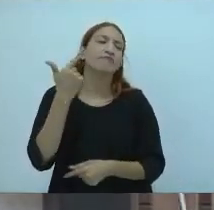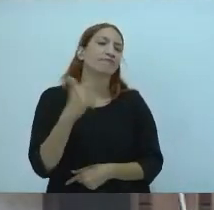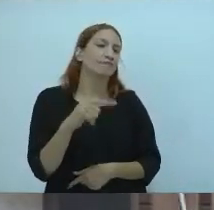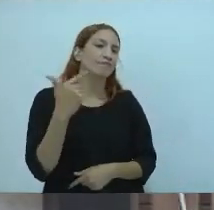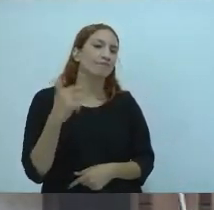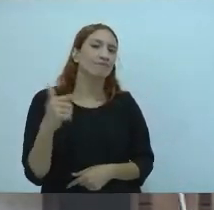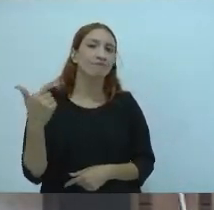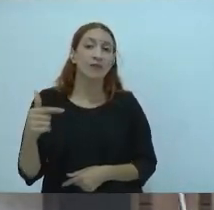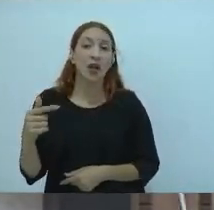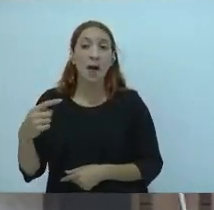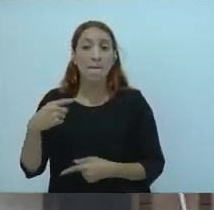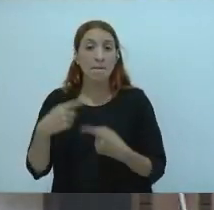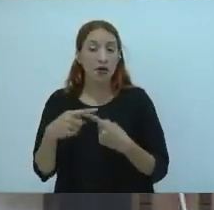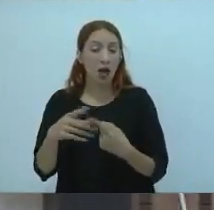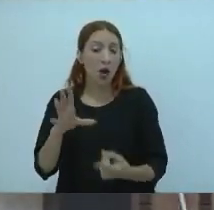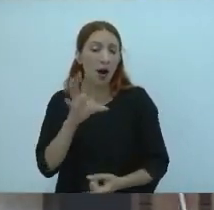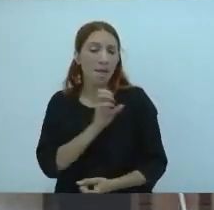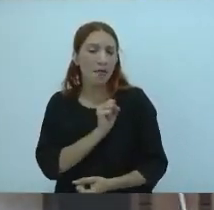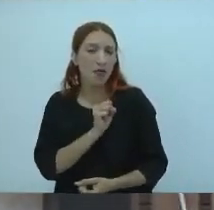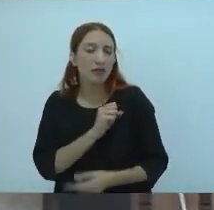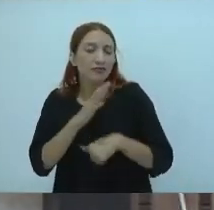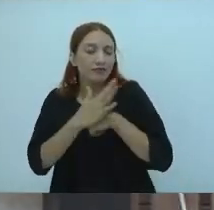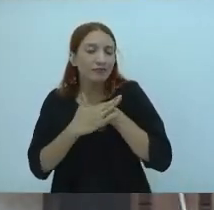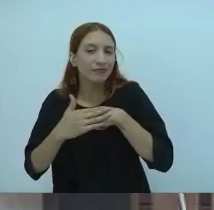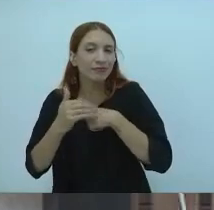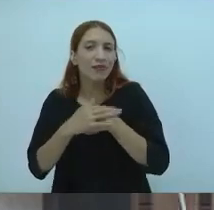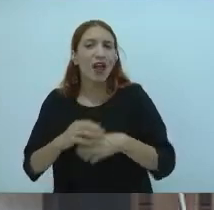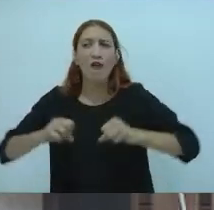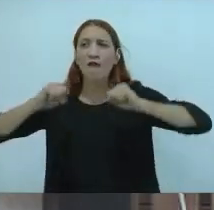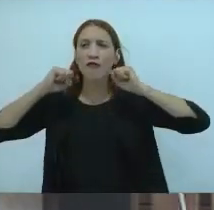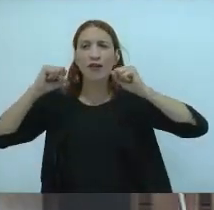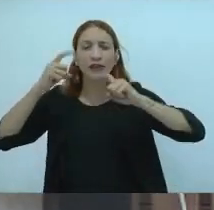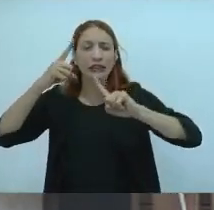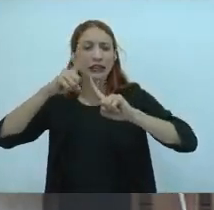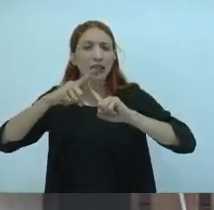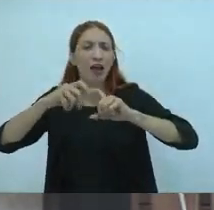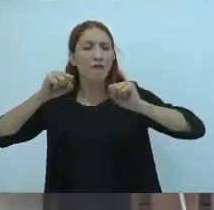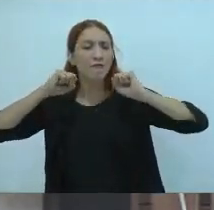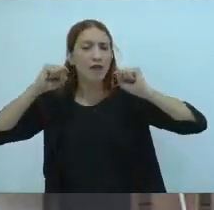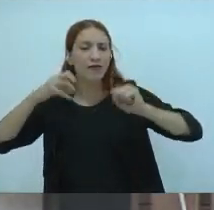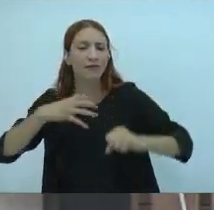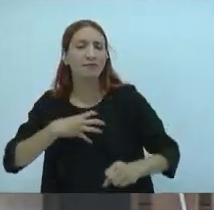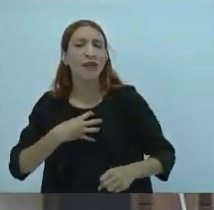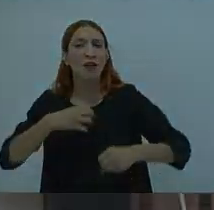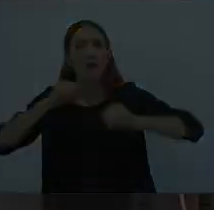minha caminhada de amor e carinho viva Teixeira de Freitas Viva Bahia e viva o Brasil